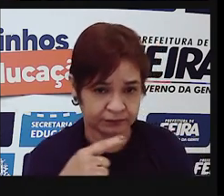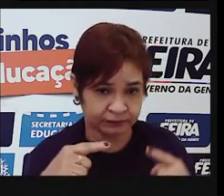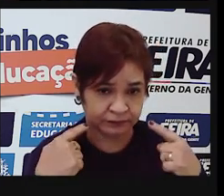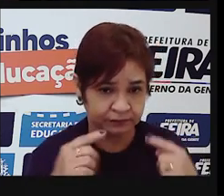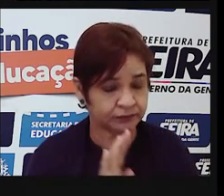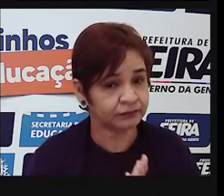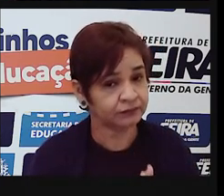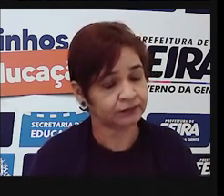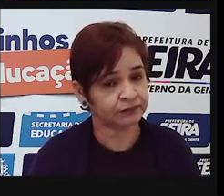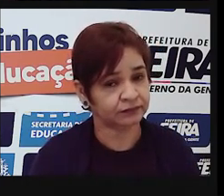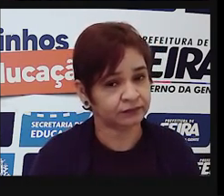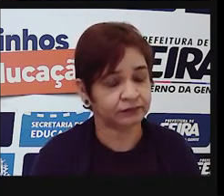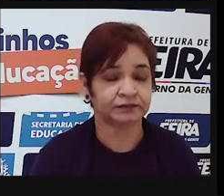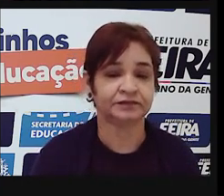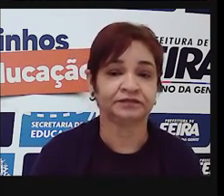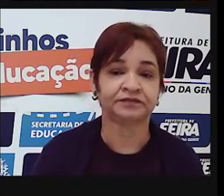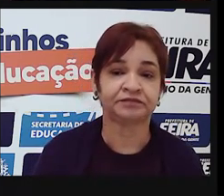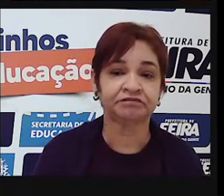eu não gosto.